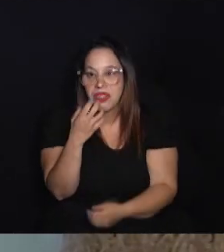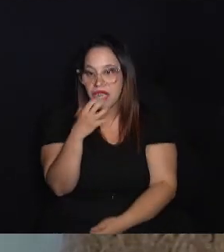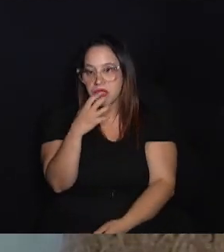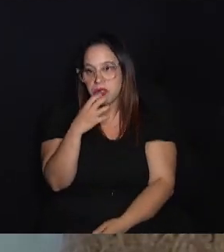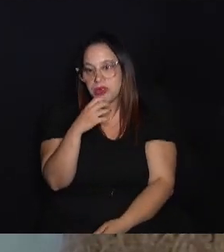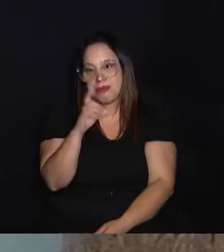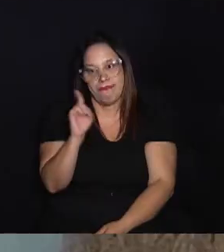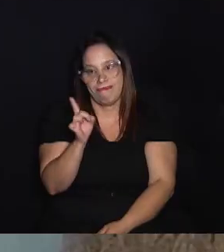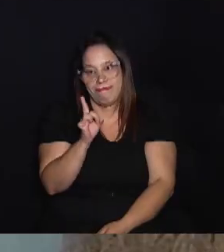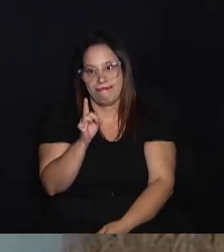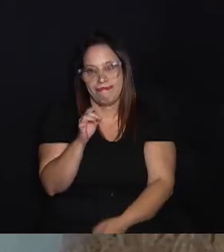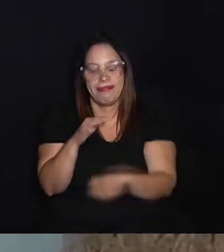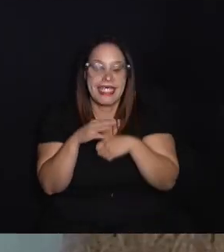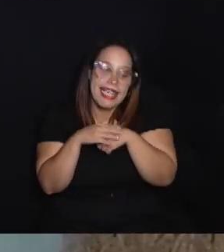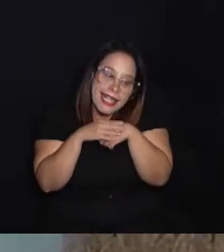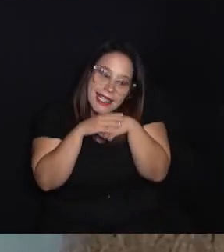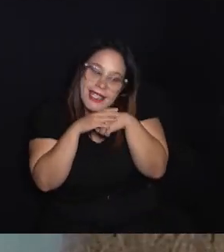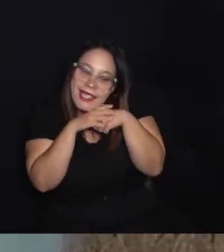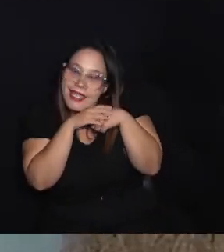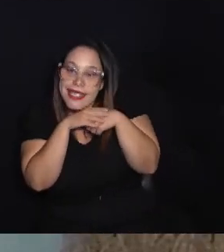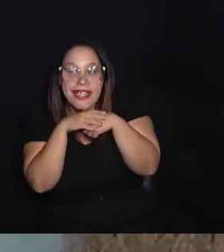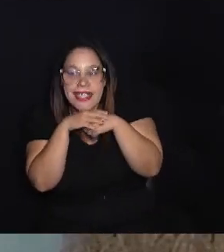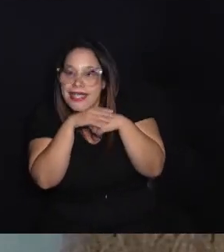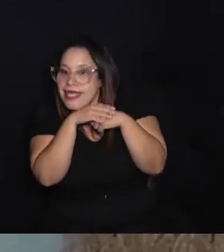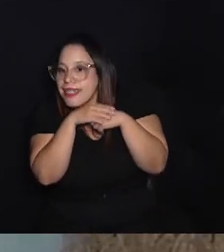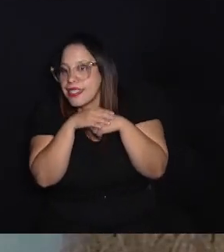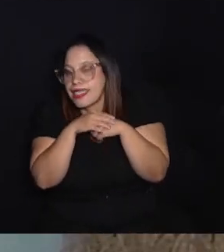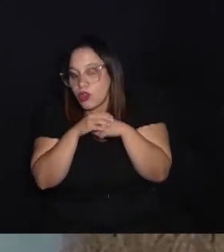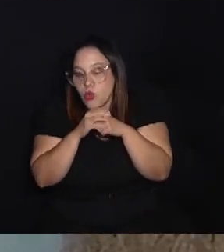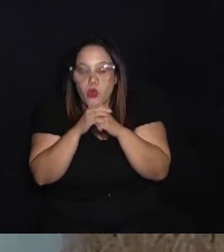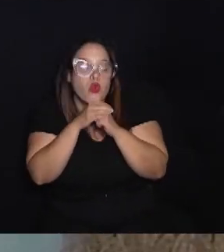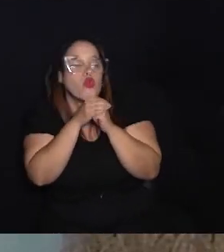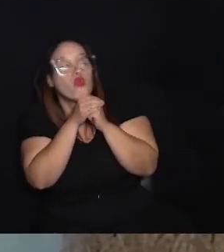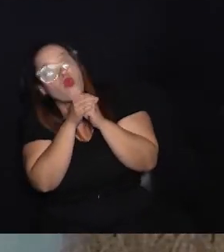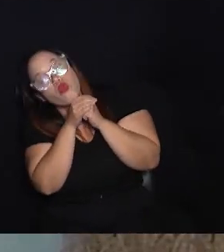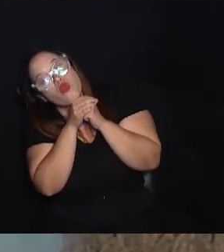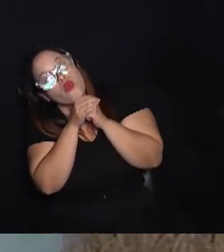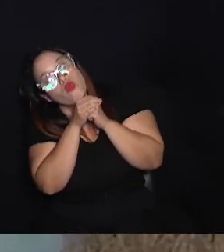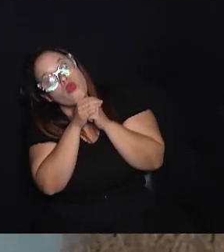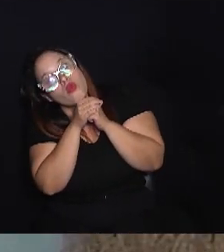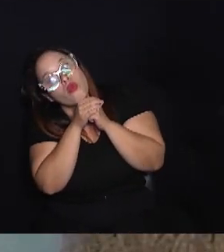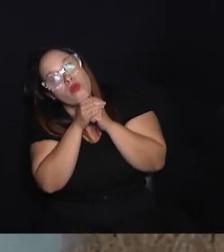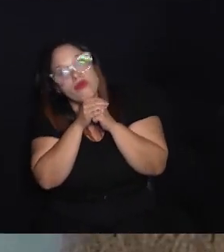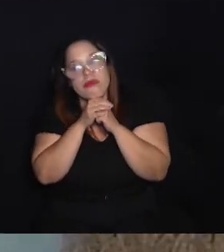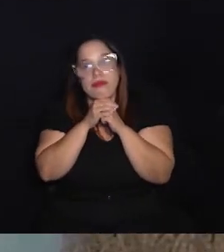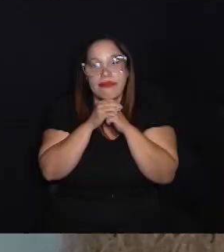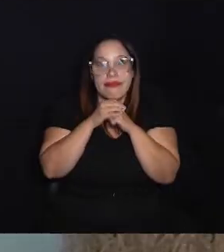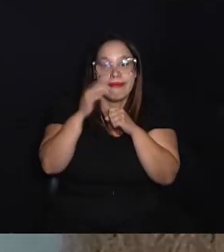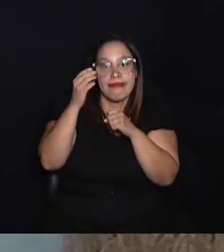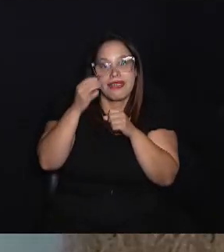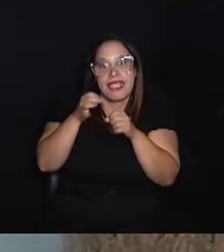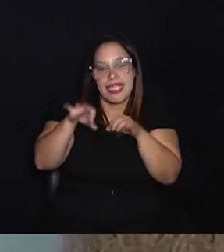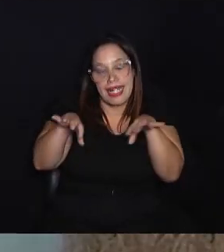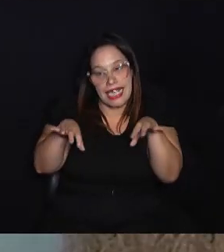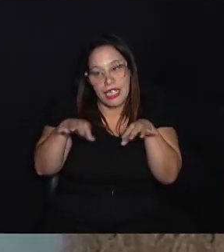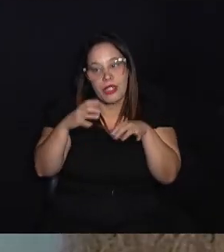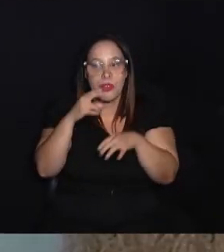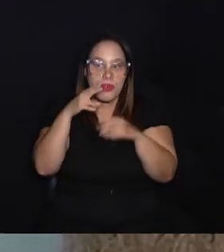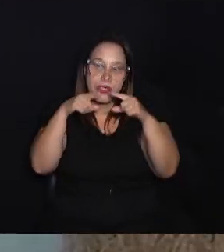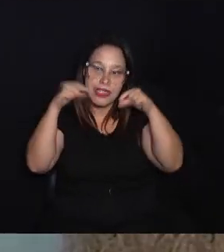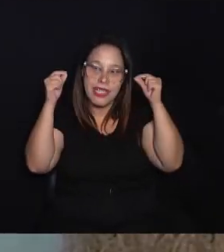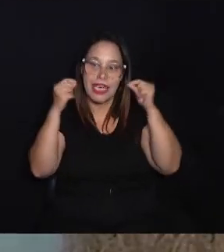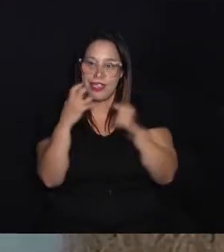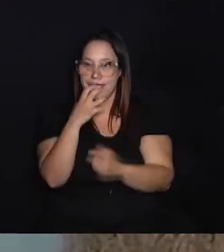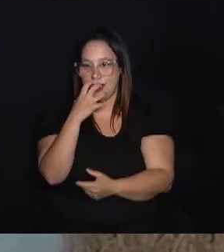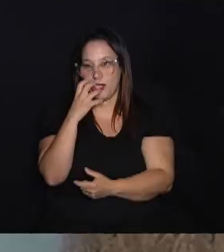mais carinhoso no sentido dele ficar mais colado com o tutor o tempo todo. Lógico, exceções, gatos e cachorros, né?